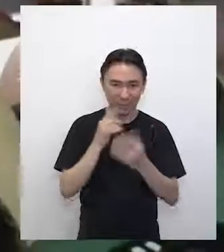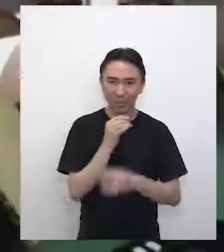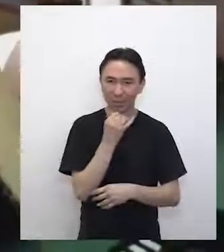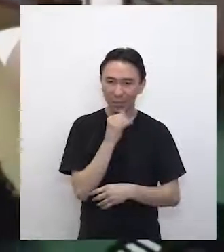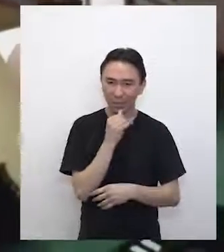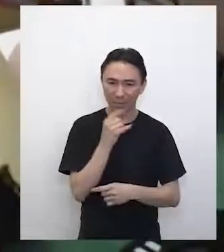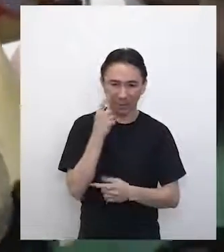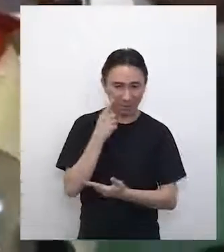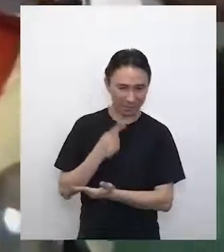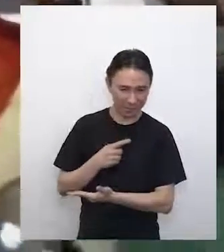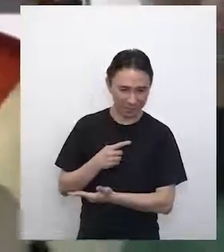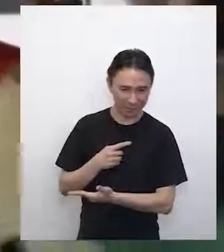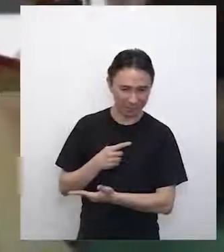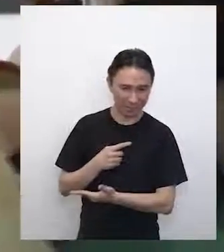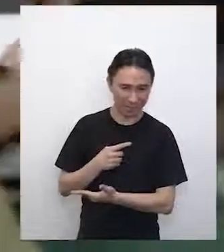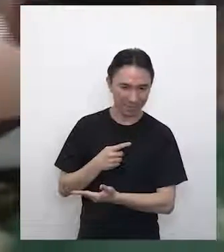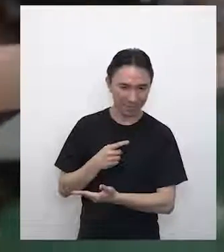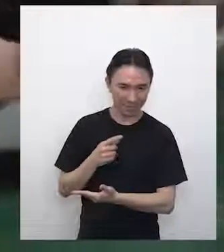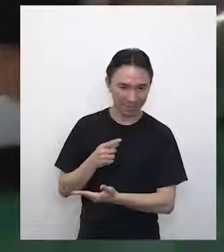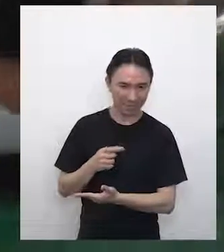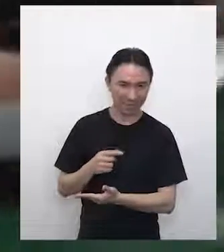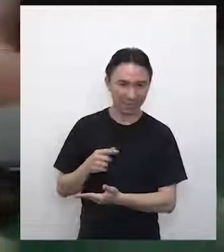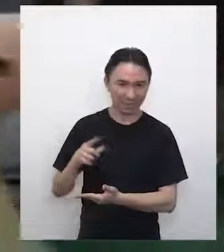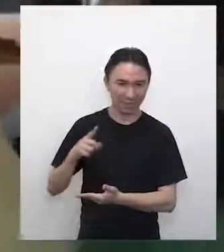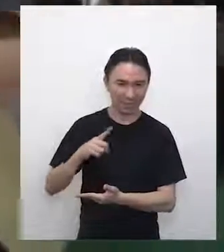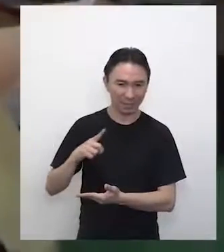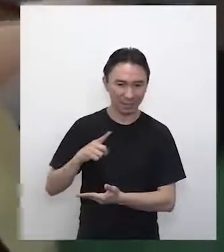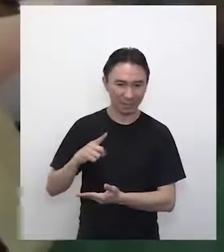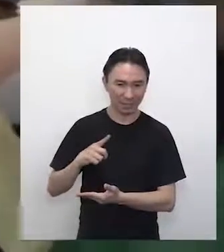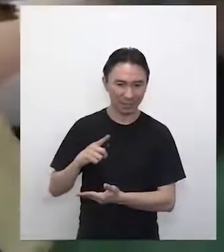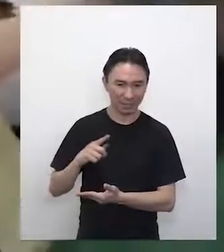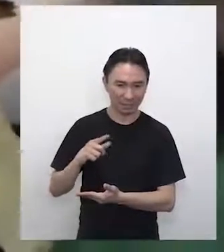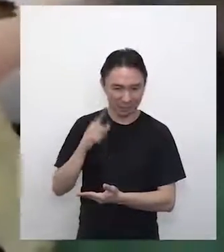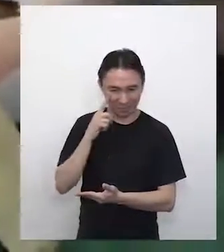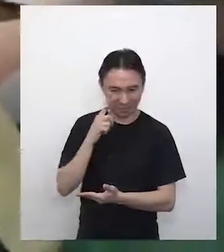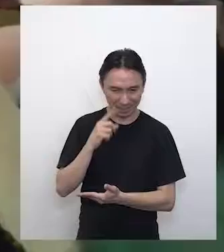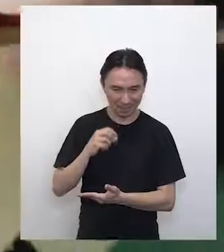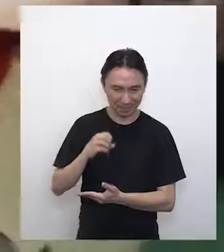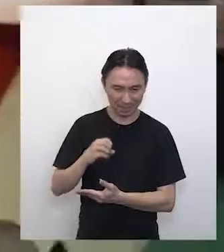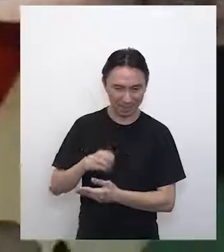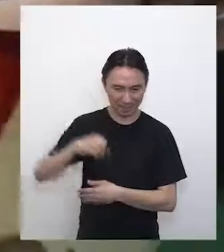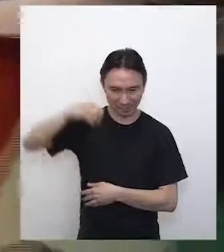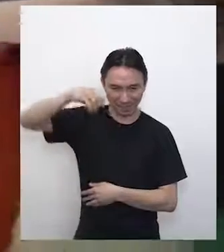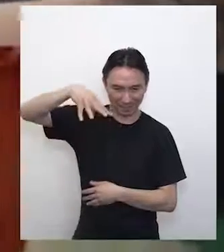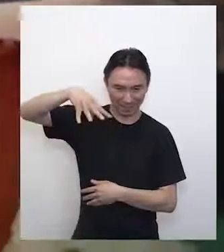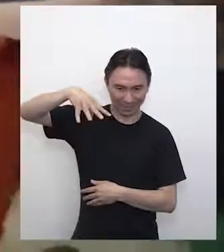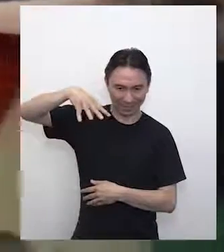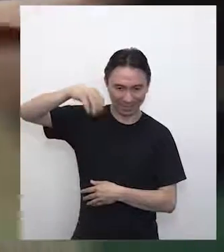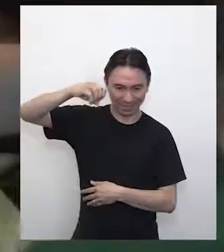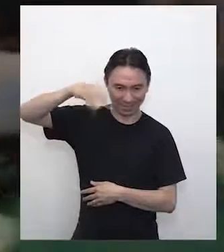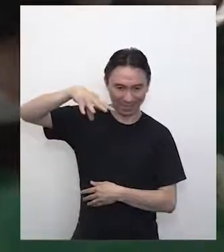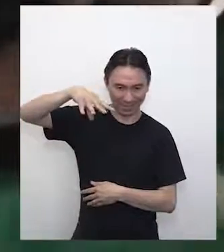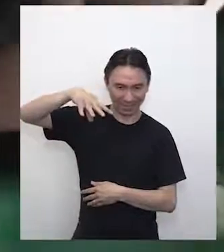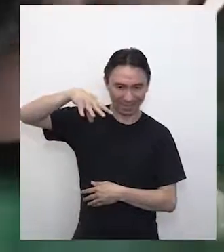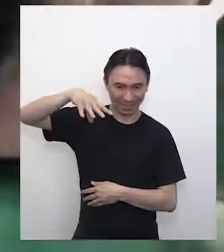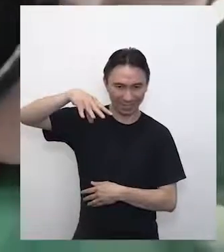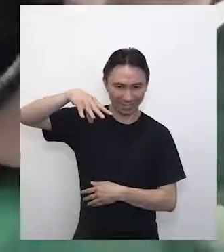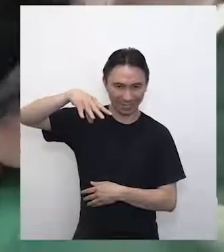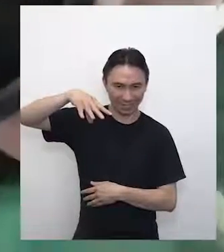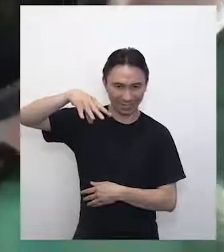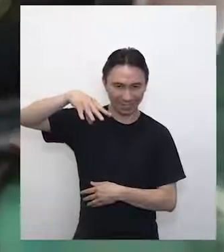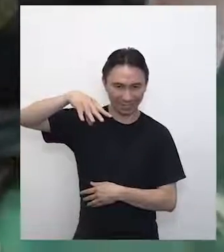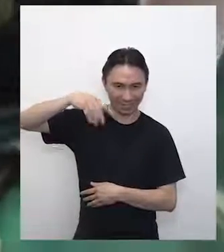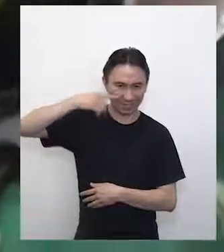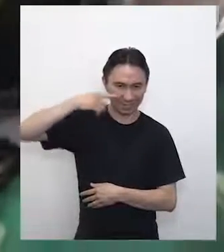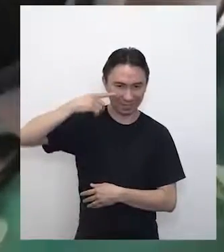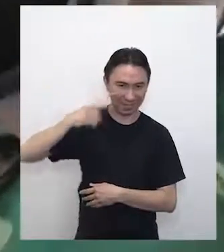Acho que dá para ver aqui, Vocês conseguem ver? Eu estou errando o lugar da câmera, mas enfim. Espera aí, eu tenho só que